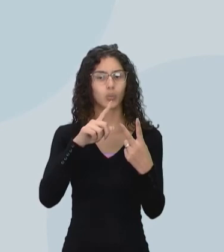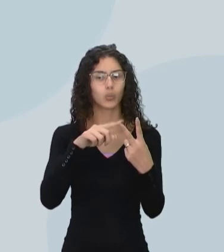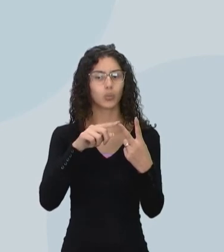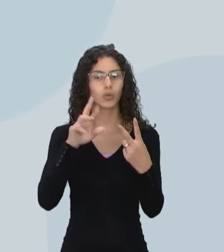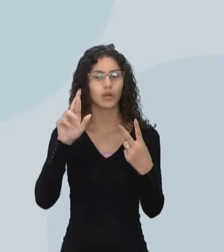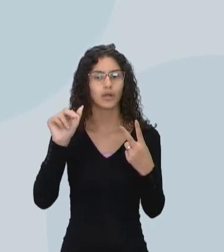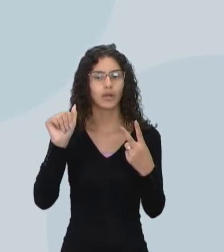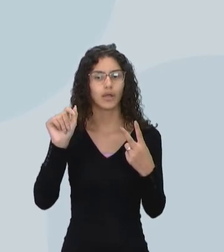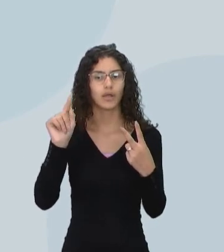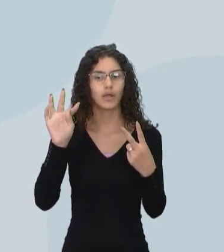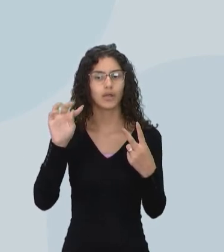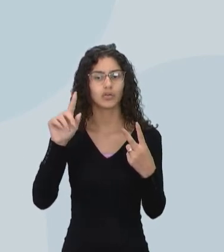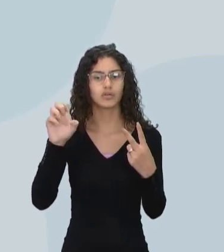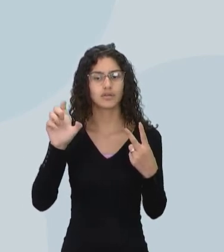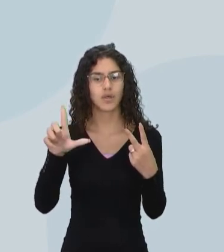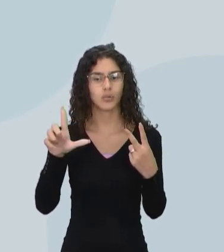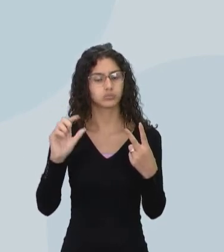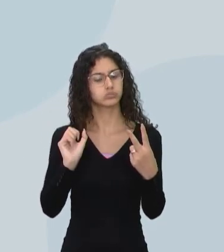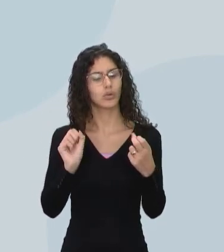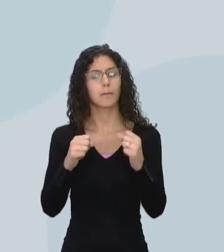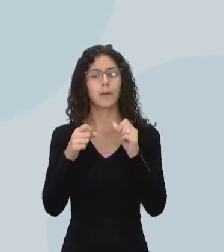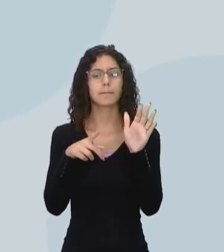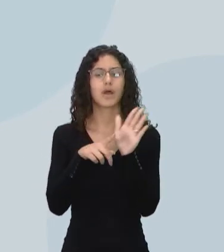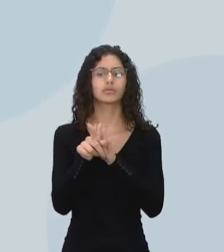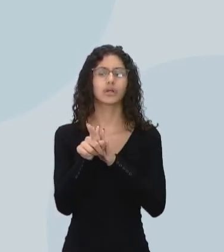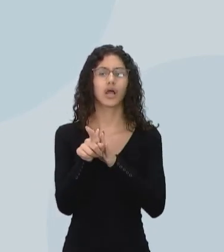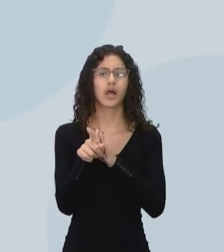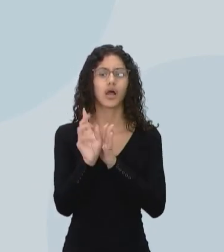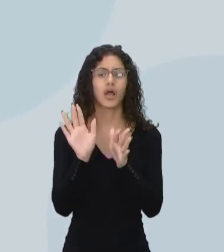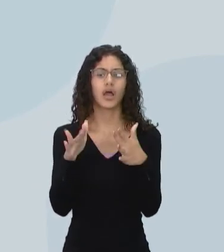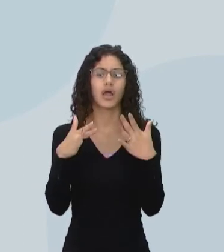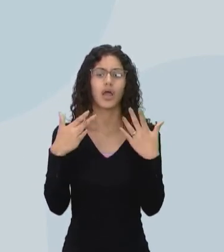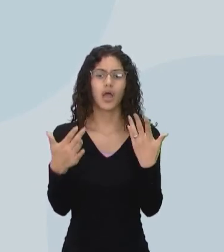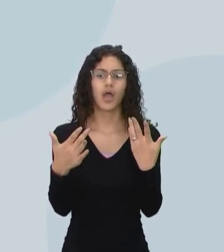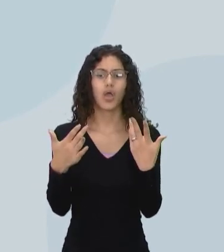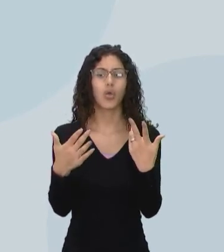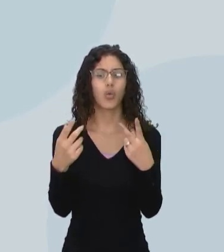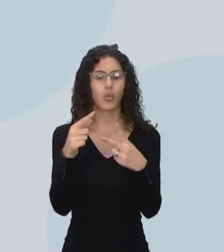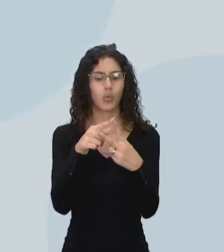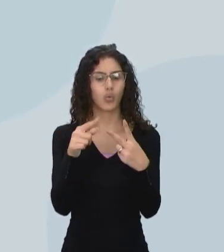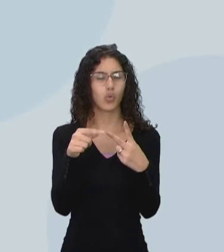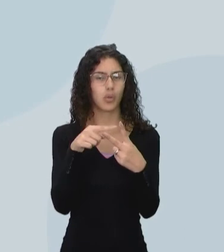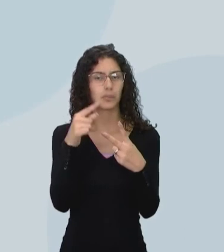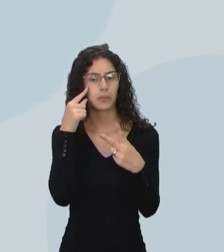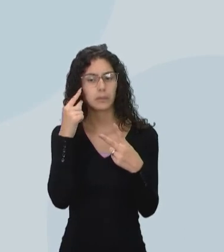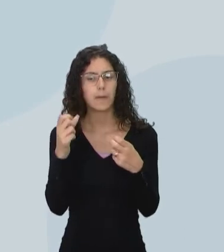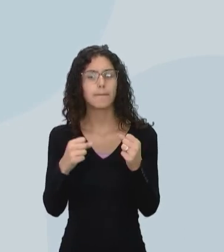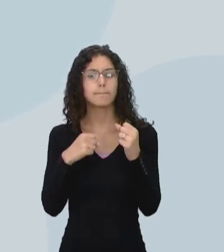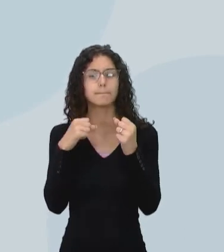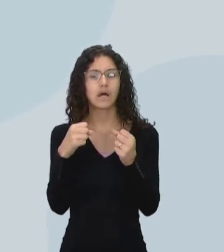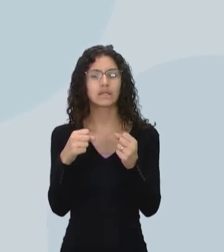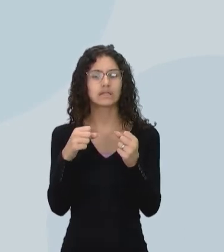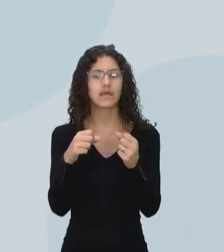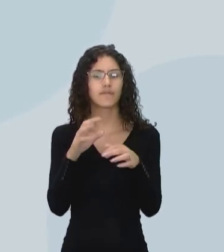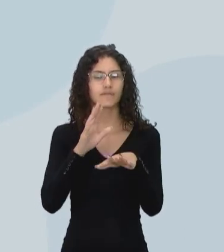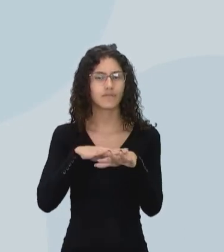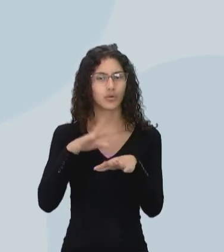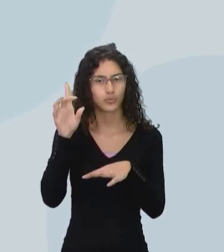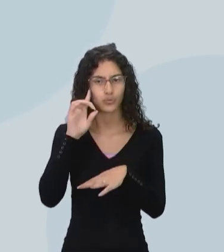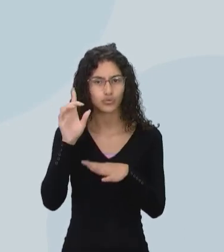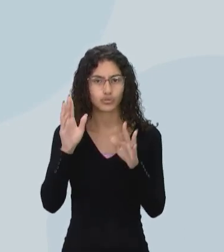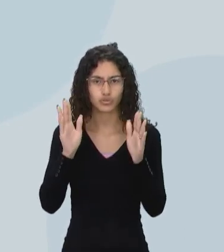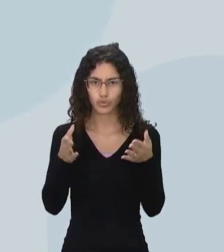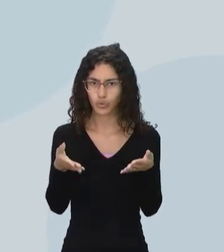e Hexel, podemos nos perguntar: será que esses pensamentos podem ser aplicados nos